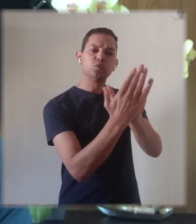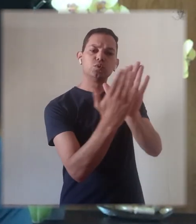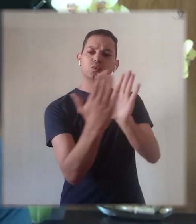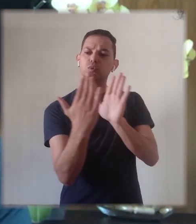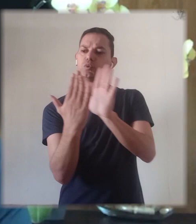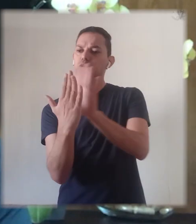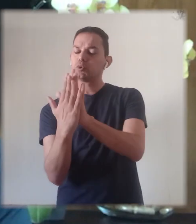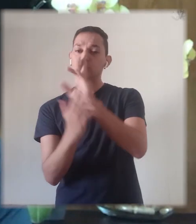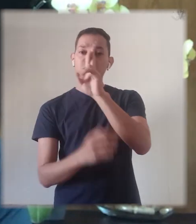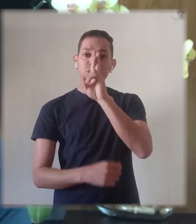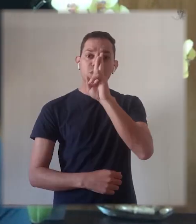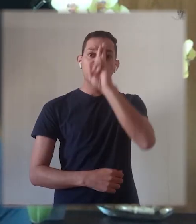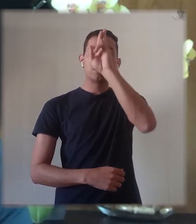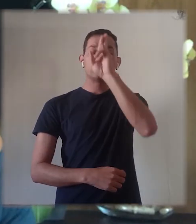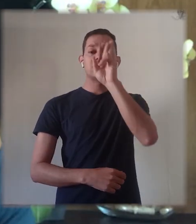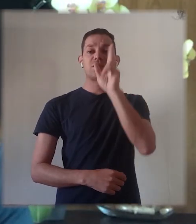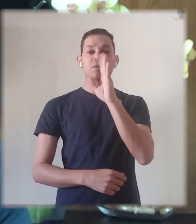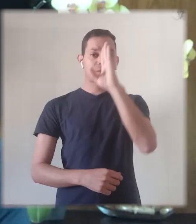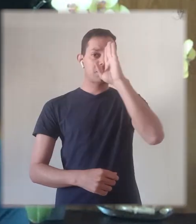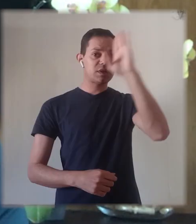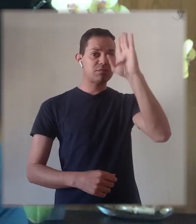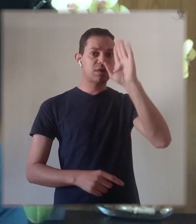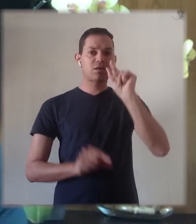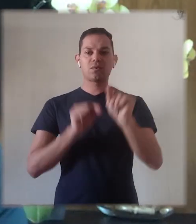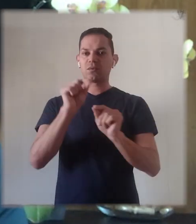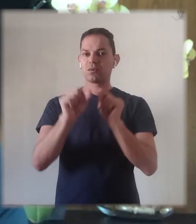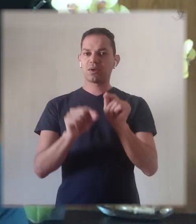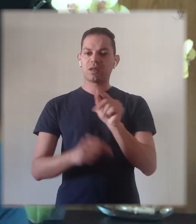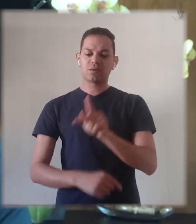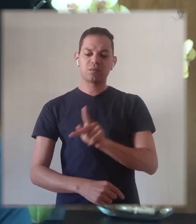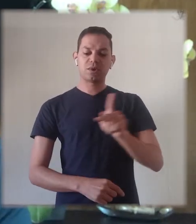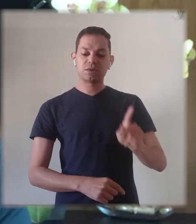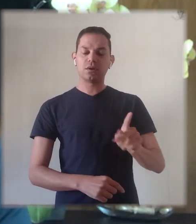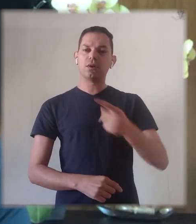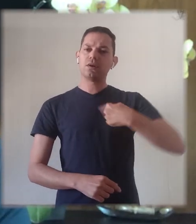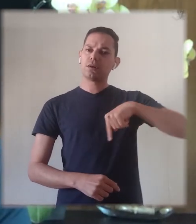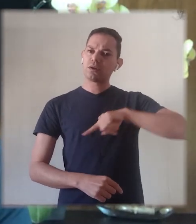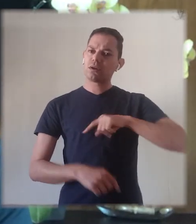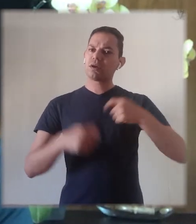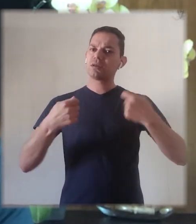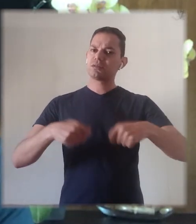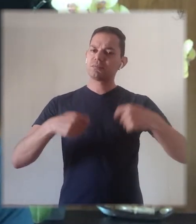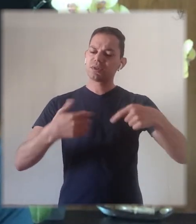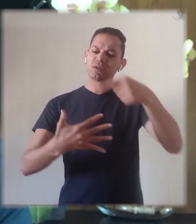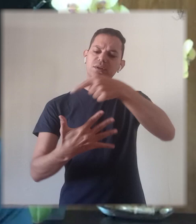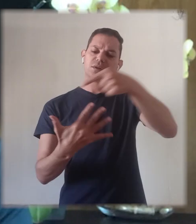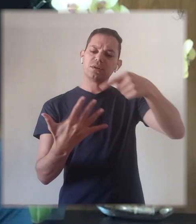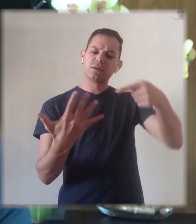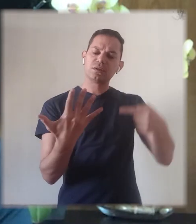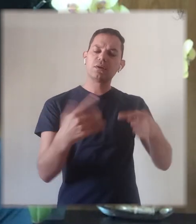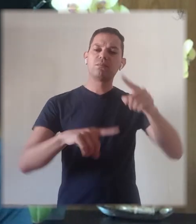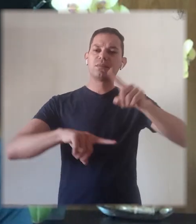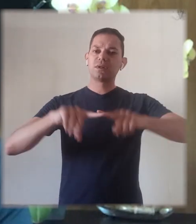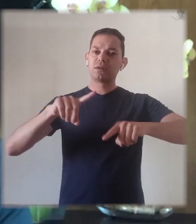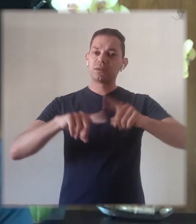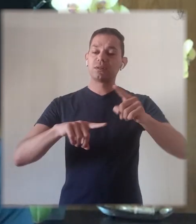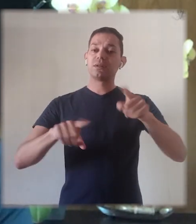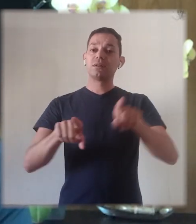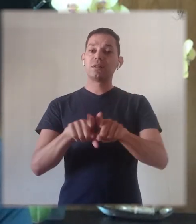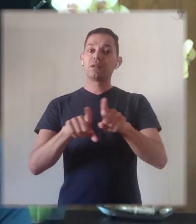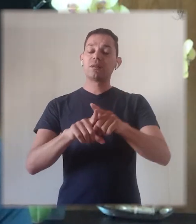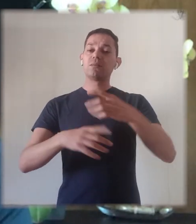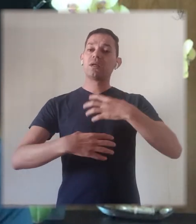estudante, a intervenção passa inevitavelmente pelo docente. Precisamos, portanto, abordar as condições materiais